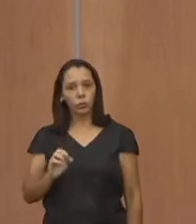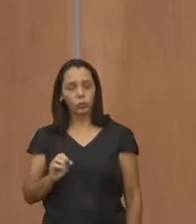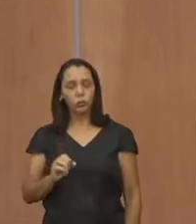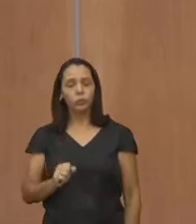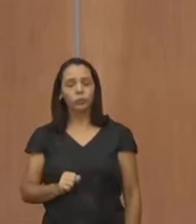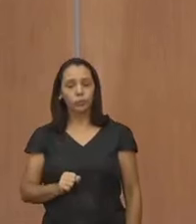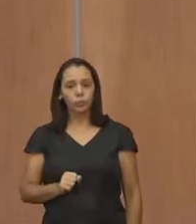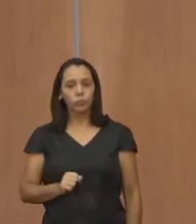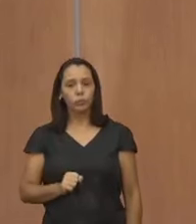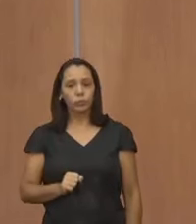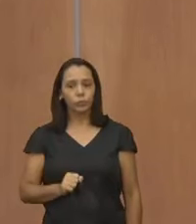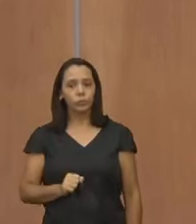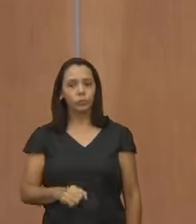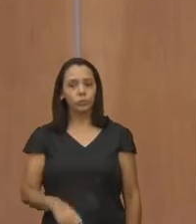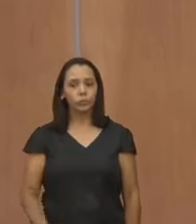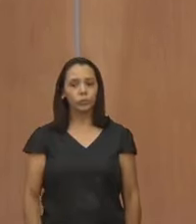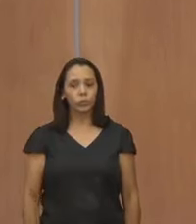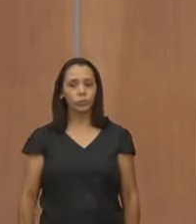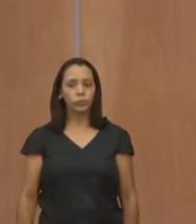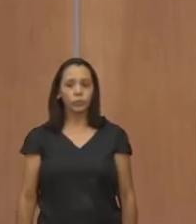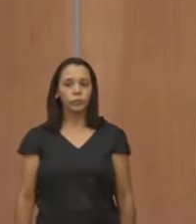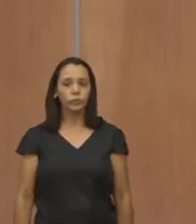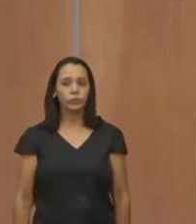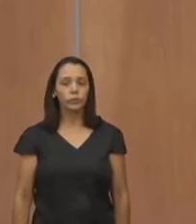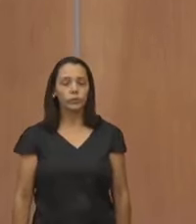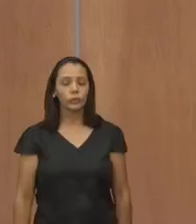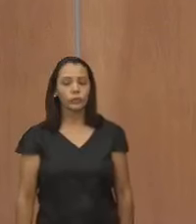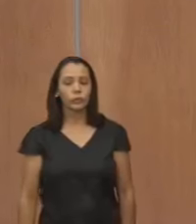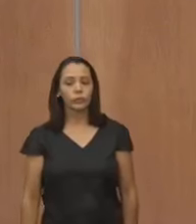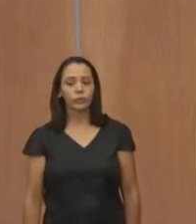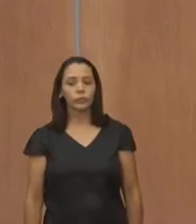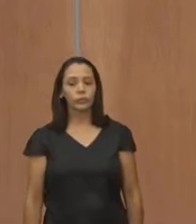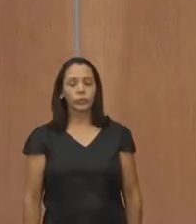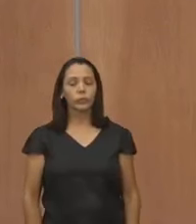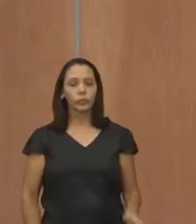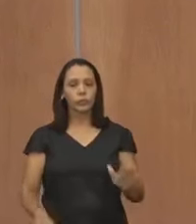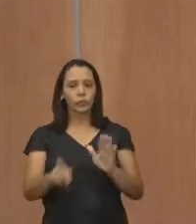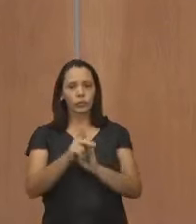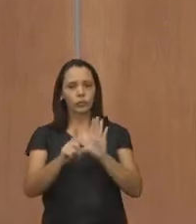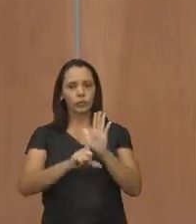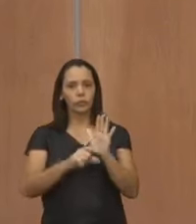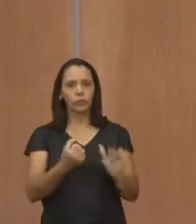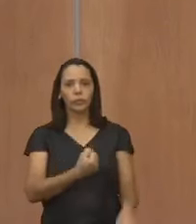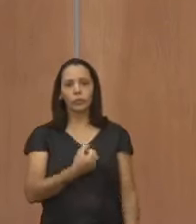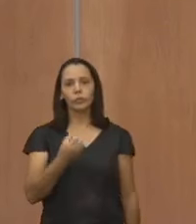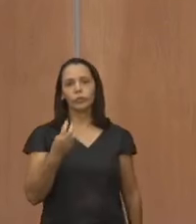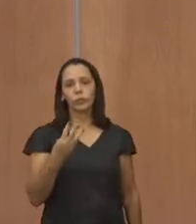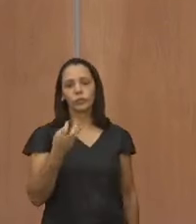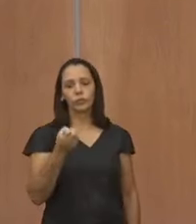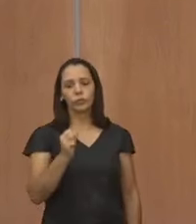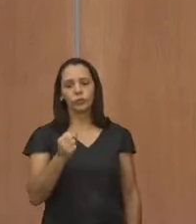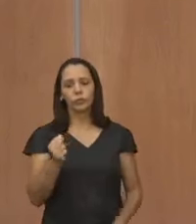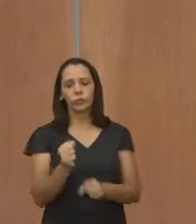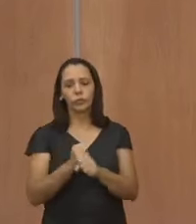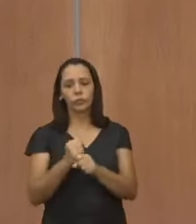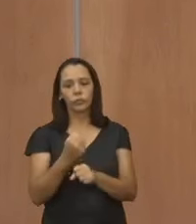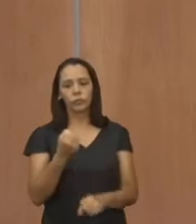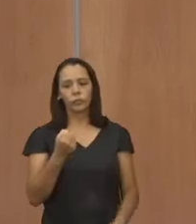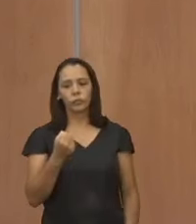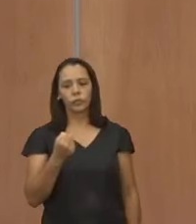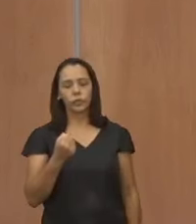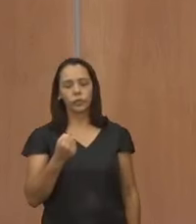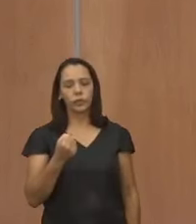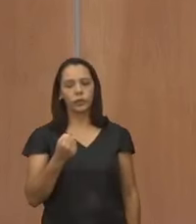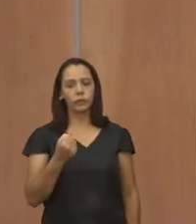a região da Geraldo Scavone. Projeto de lei número 38 de 2025.